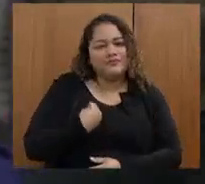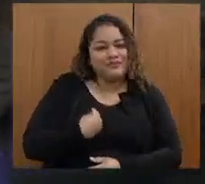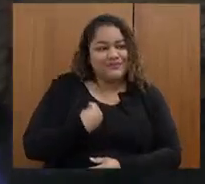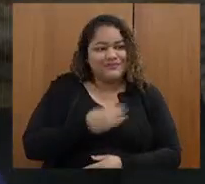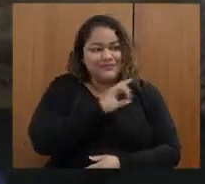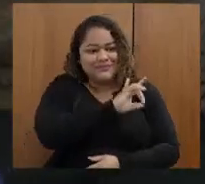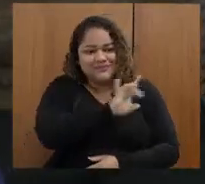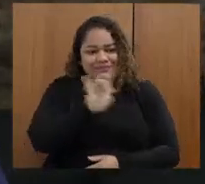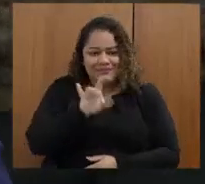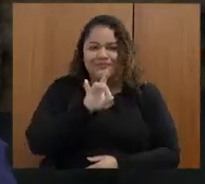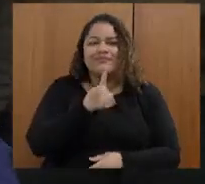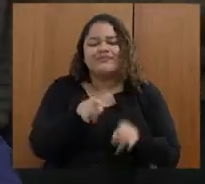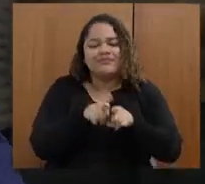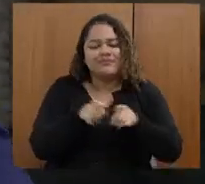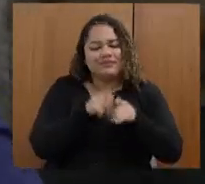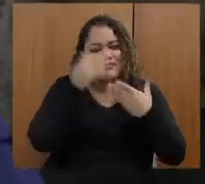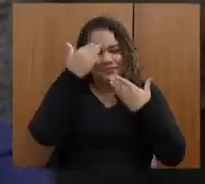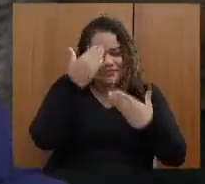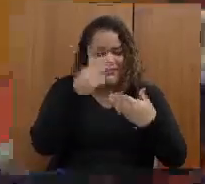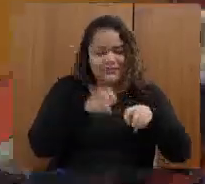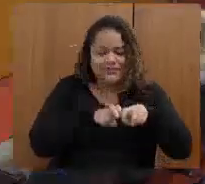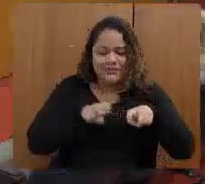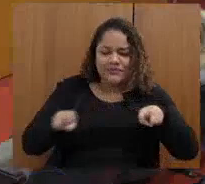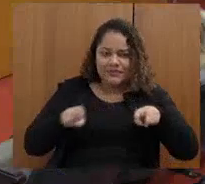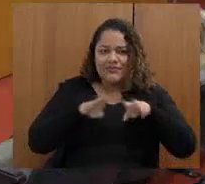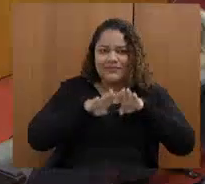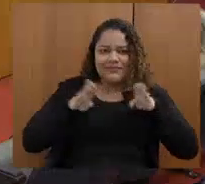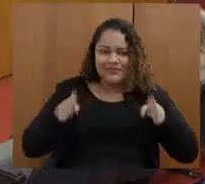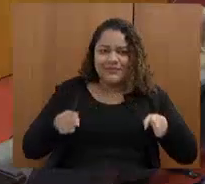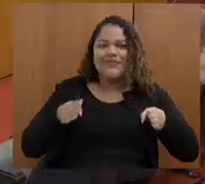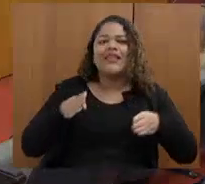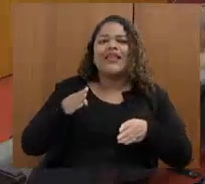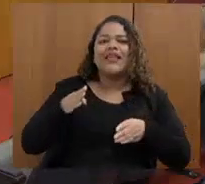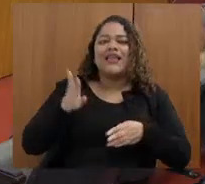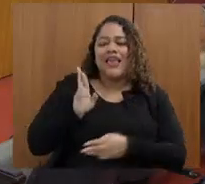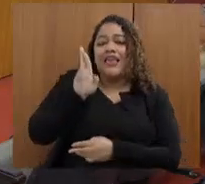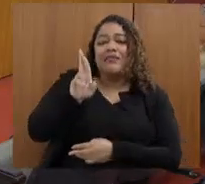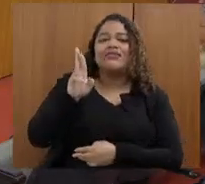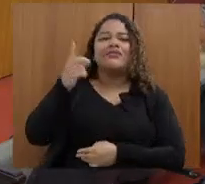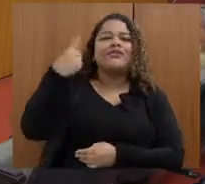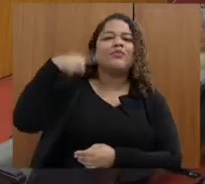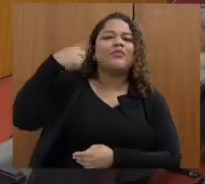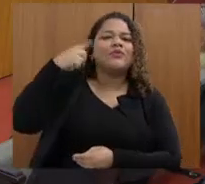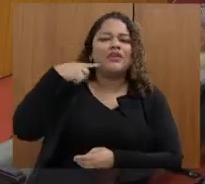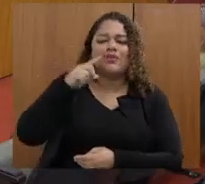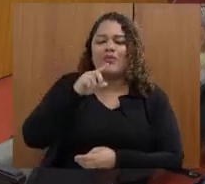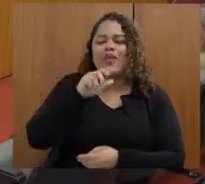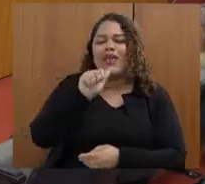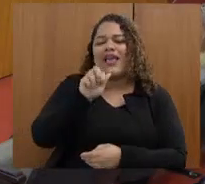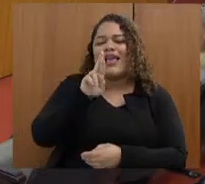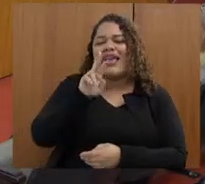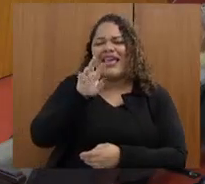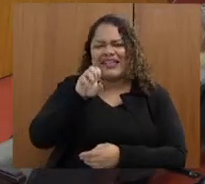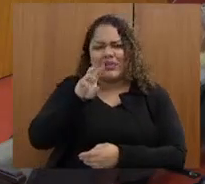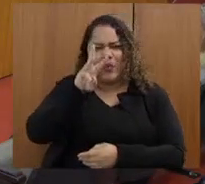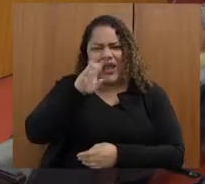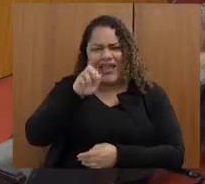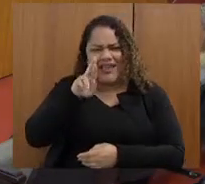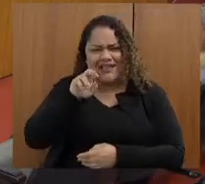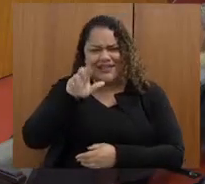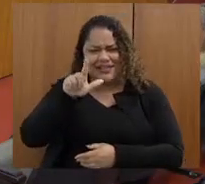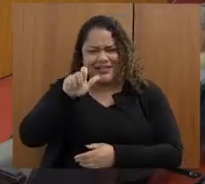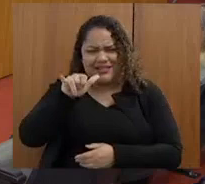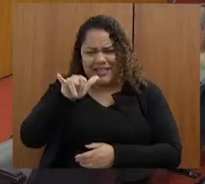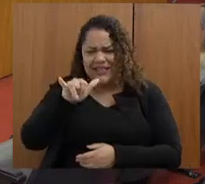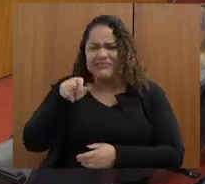presente uma pessoa do deputado Arlen acho que é o deputado na mais antiga aqui né vou comentar todos e da presidente